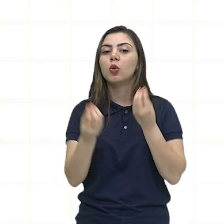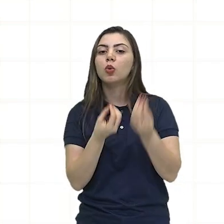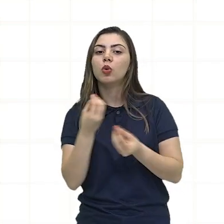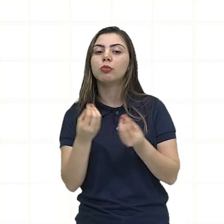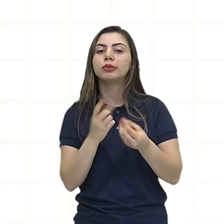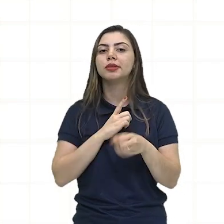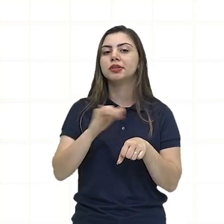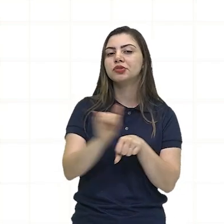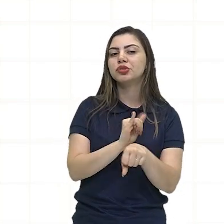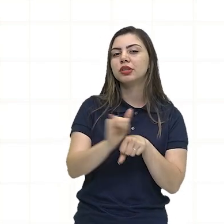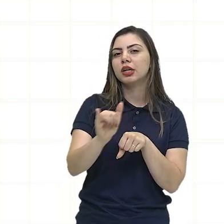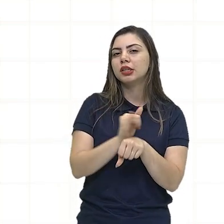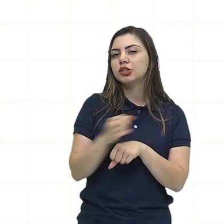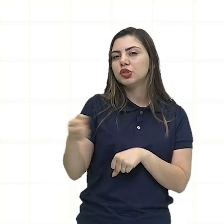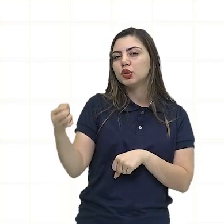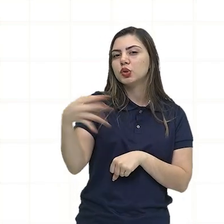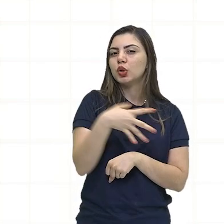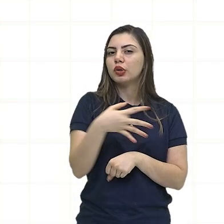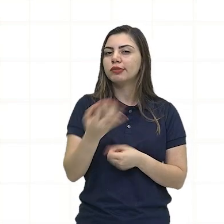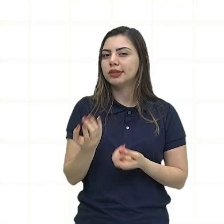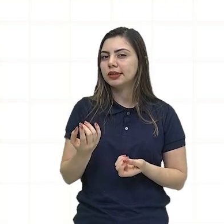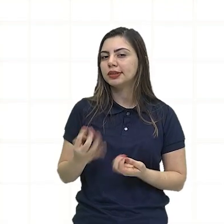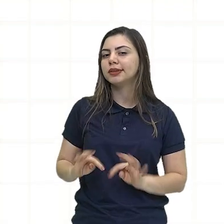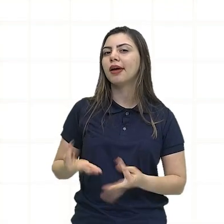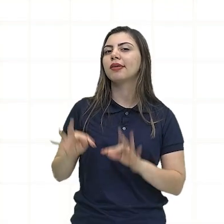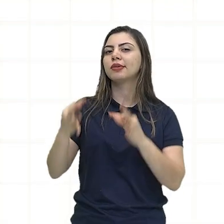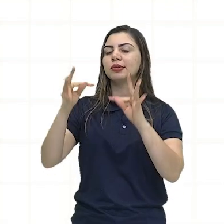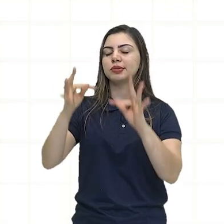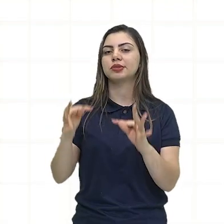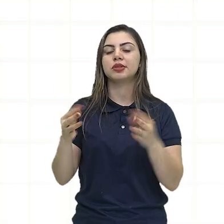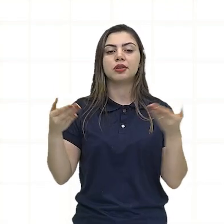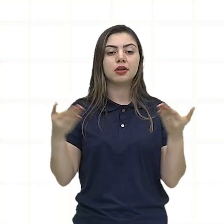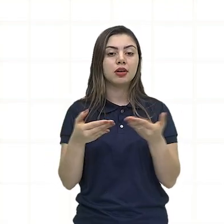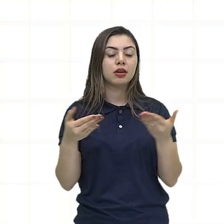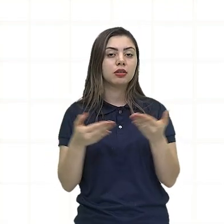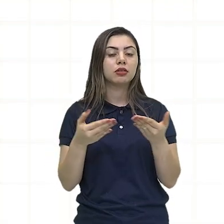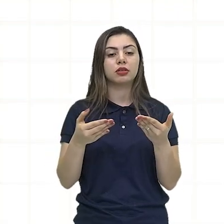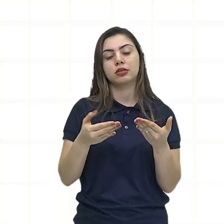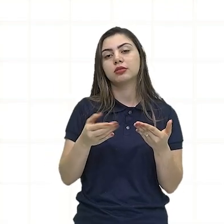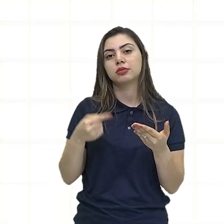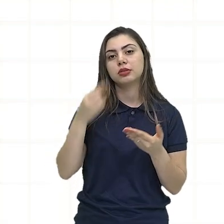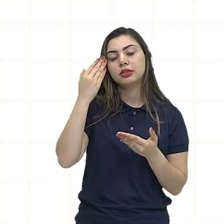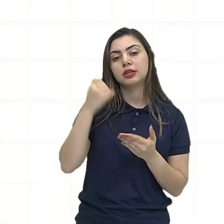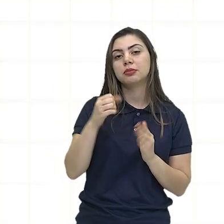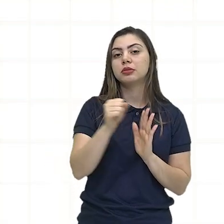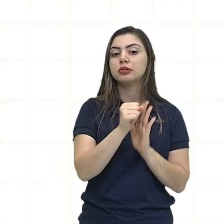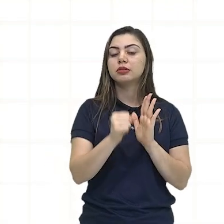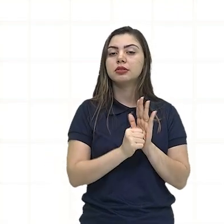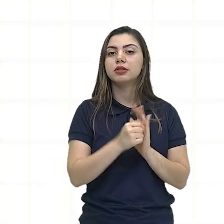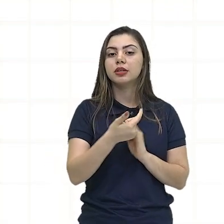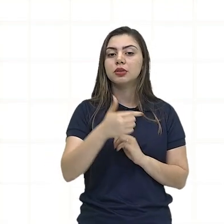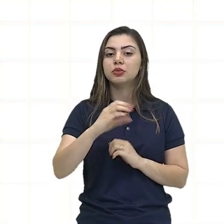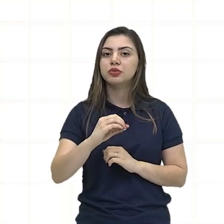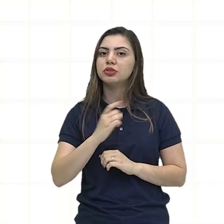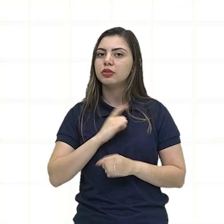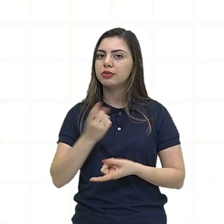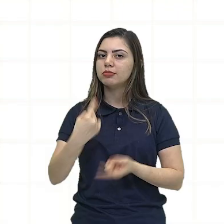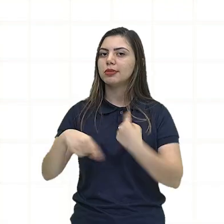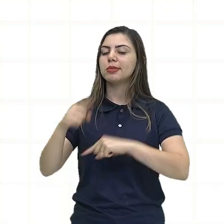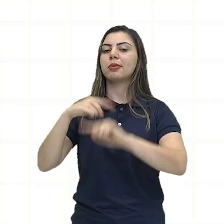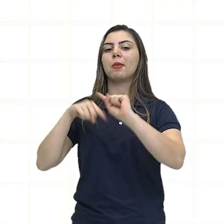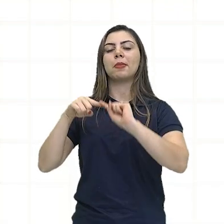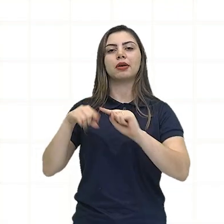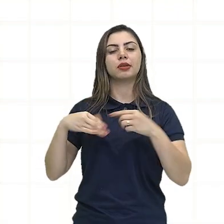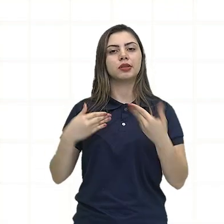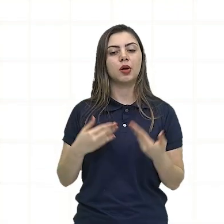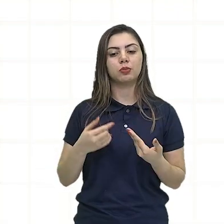mais atual, mais moderna. Então, as inovações nas técnicas de irrigação ao longo do século XX vão permitir a